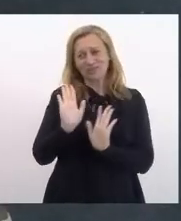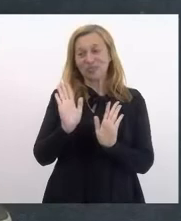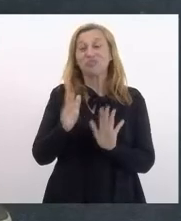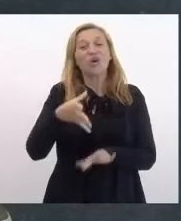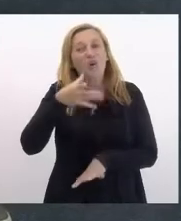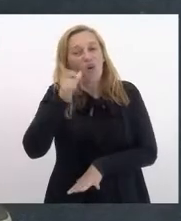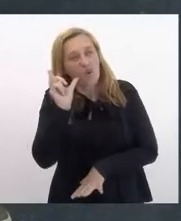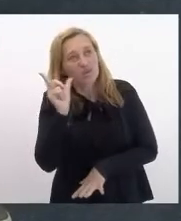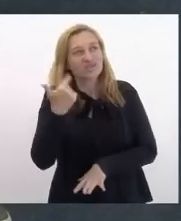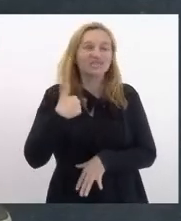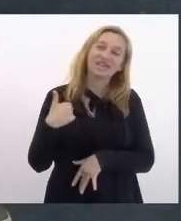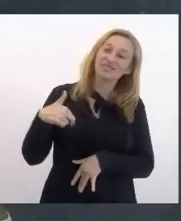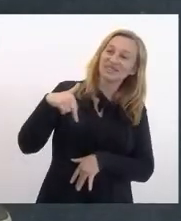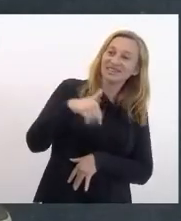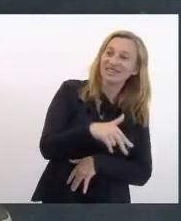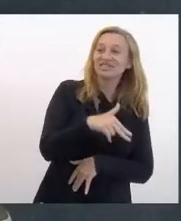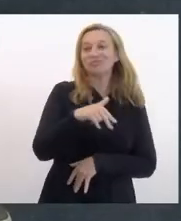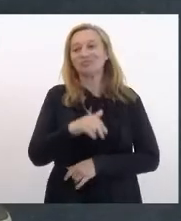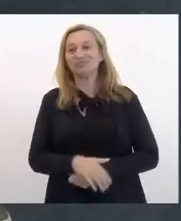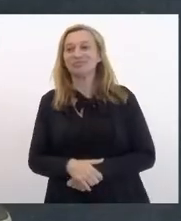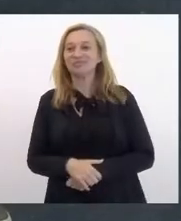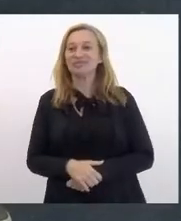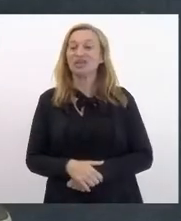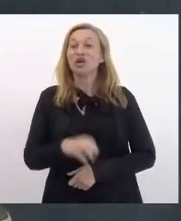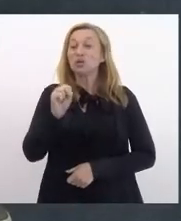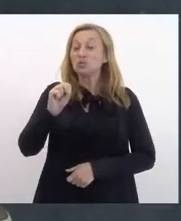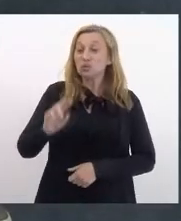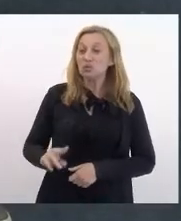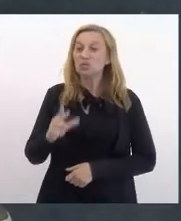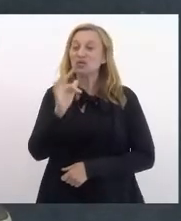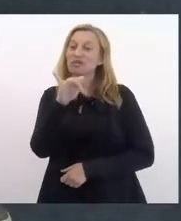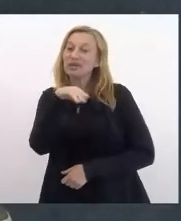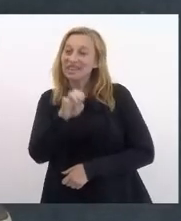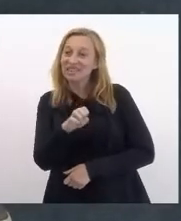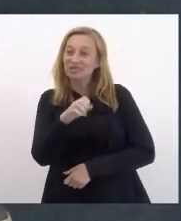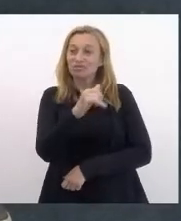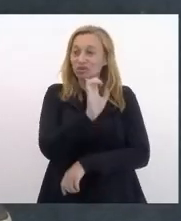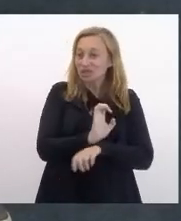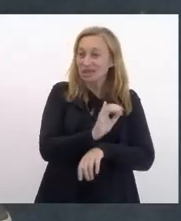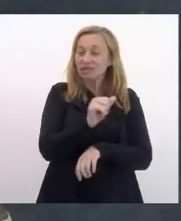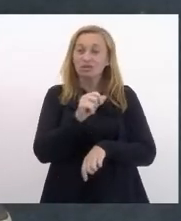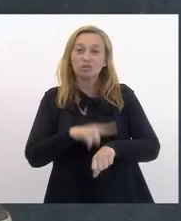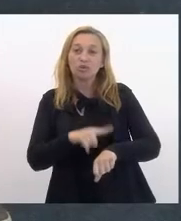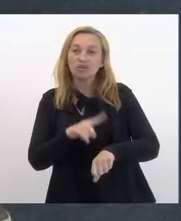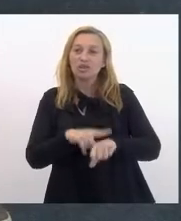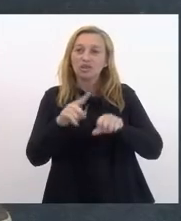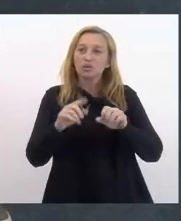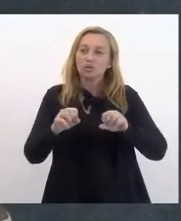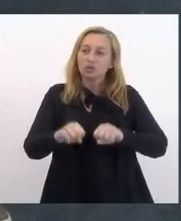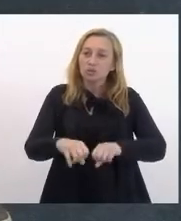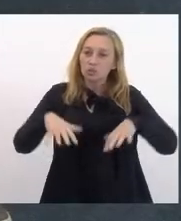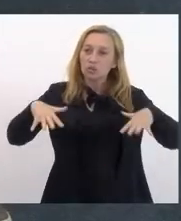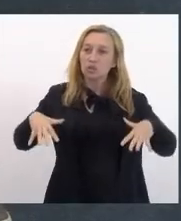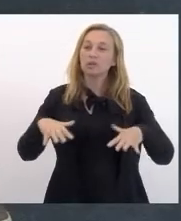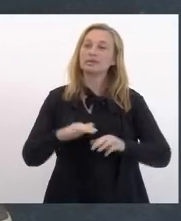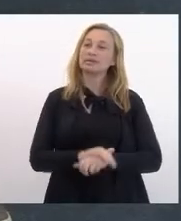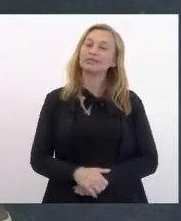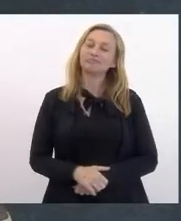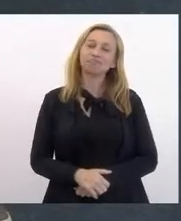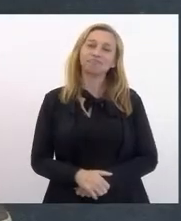Ontem eu estava andando pelo Sul Fluminense do Estado, inclusive no momento da sessão, e não